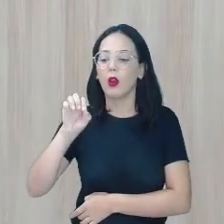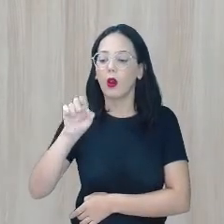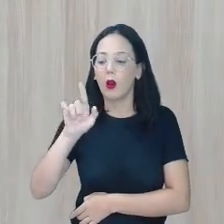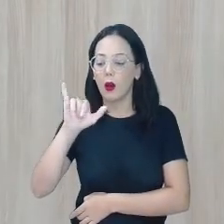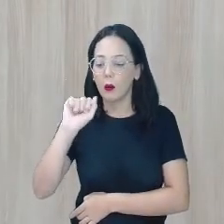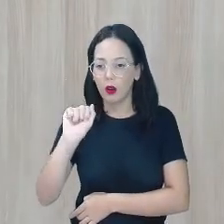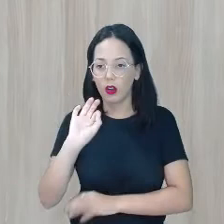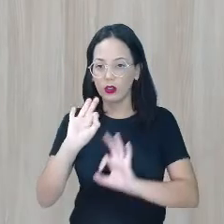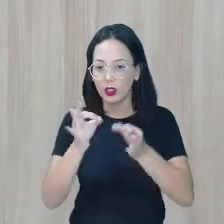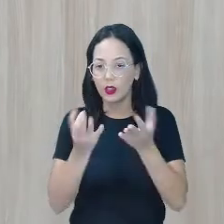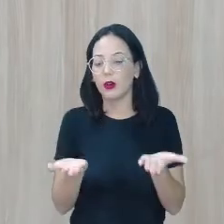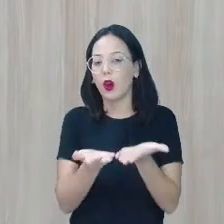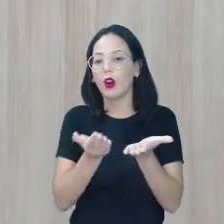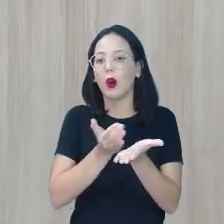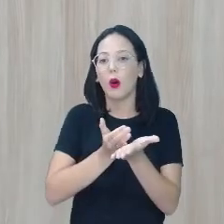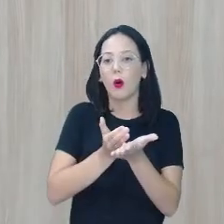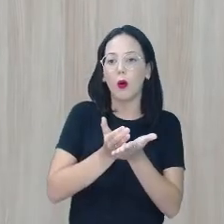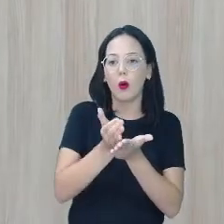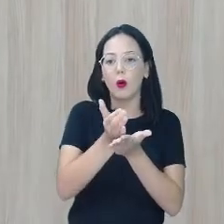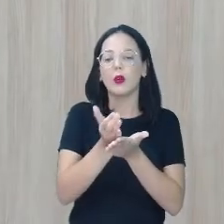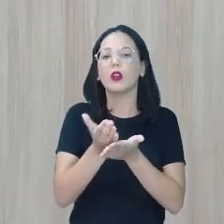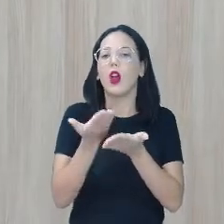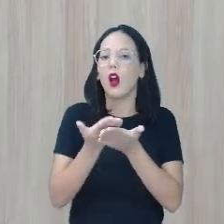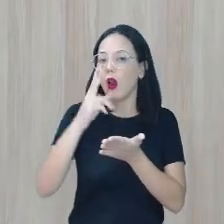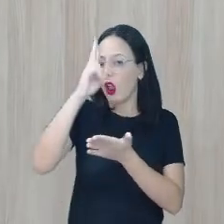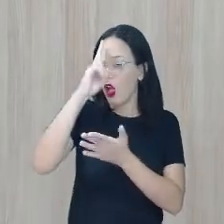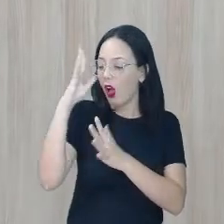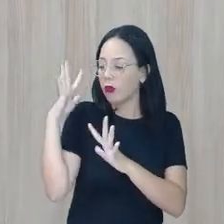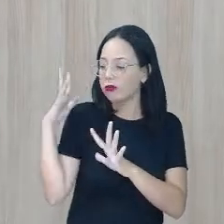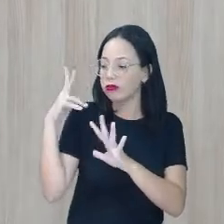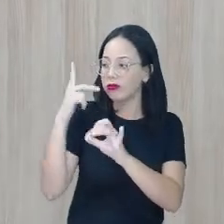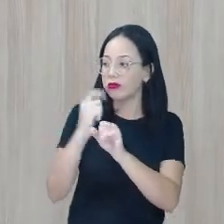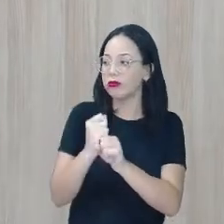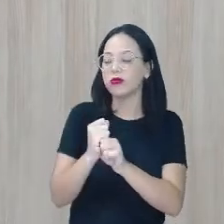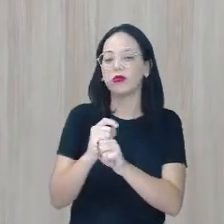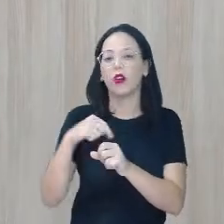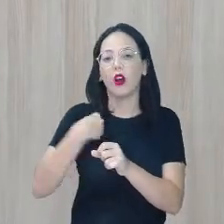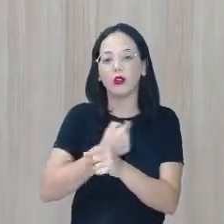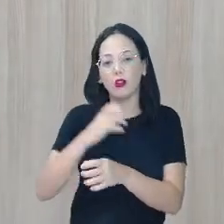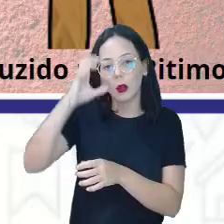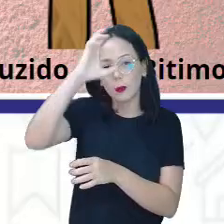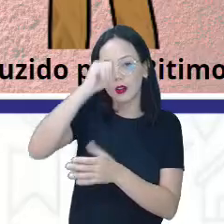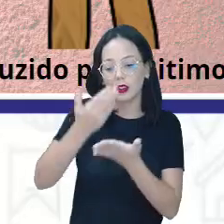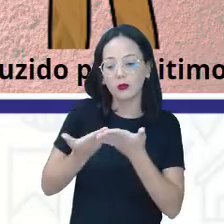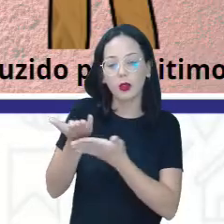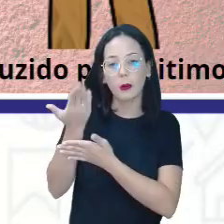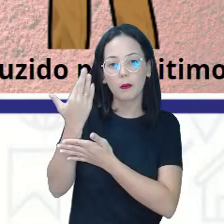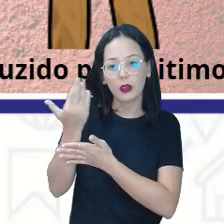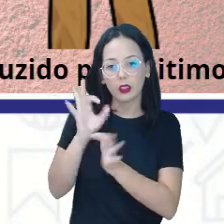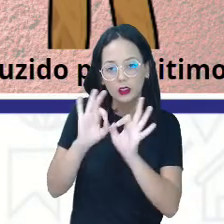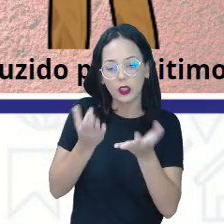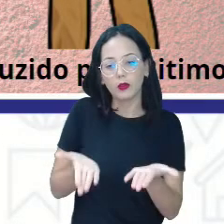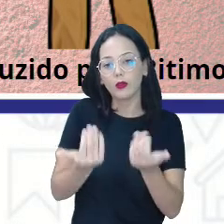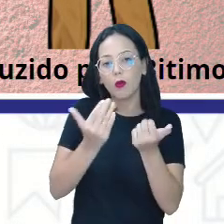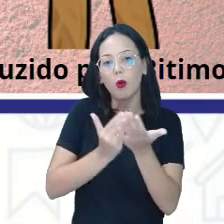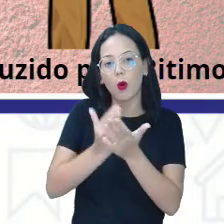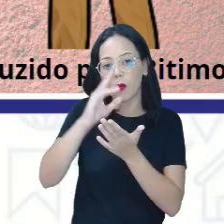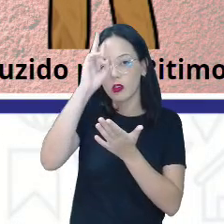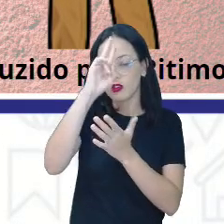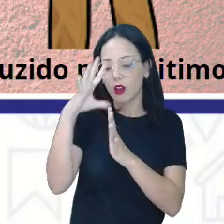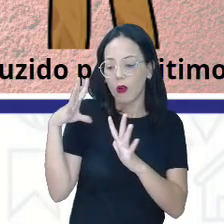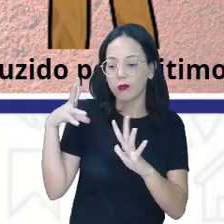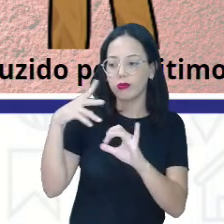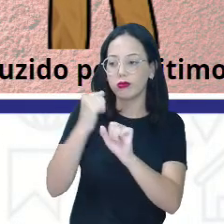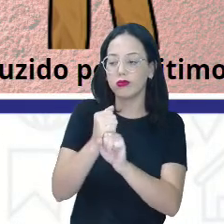Então a gente vai começar a nossa aula revisando o que a gente viu na aula passada. Então vamos começar revisando o que a